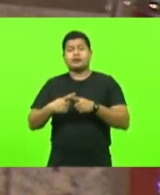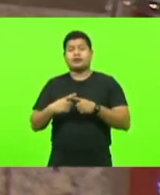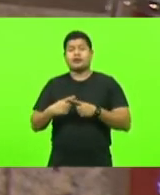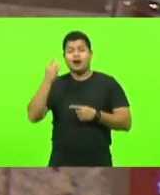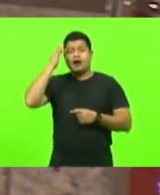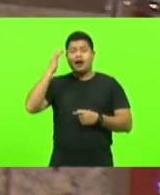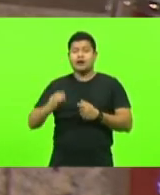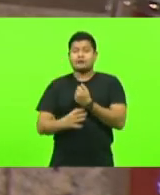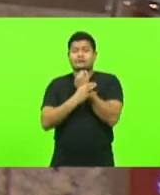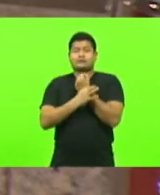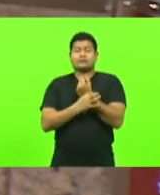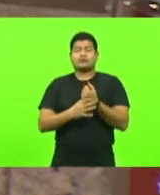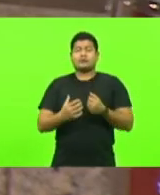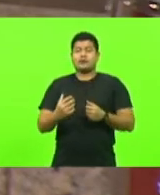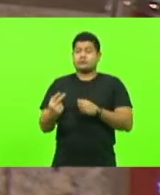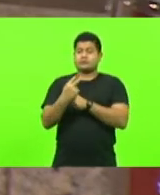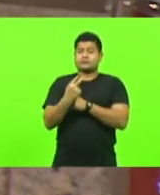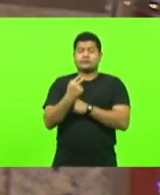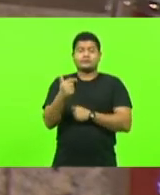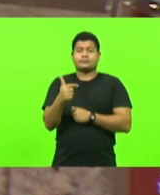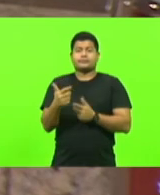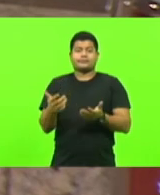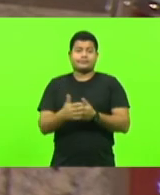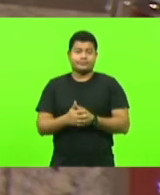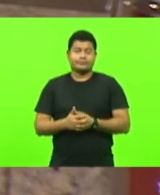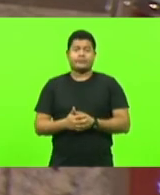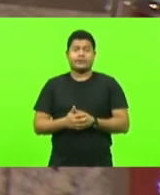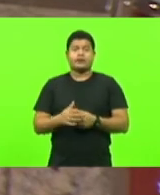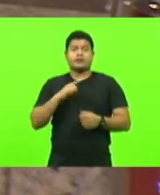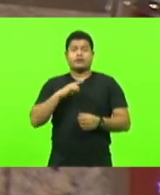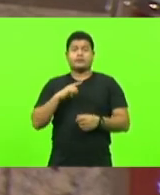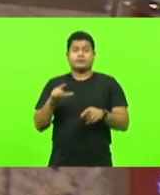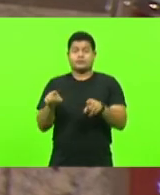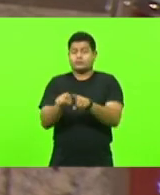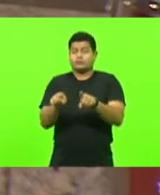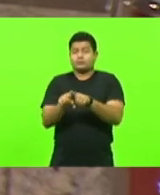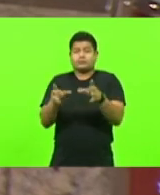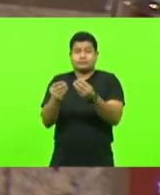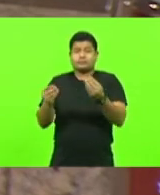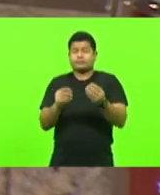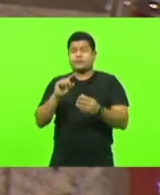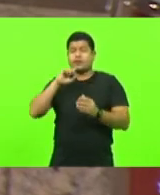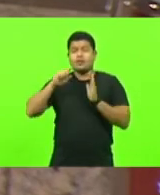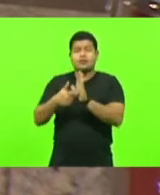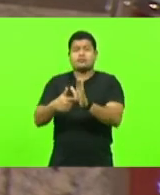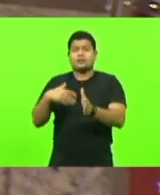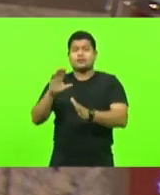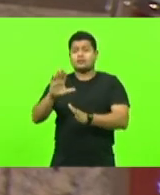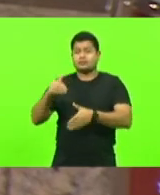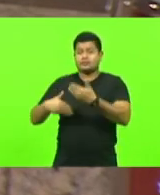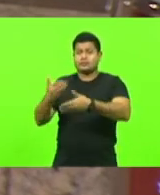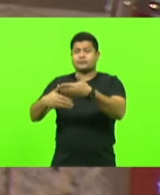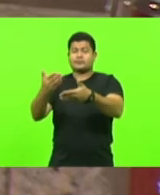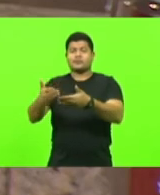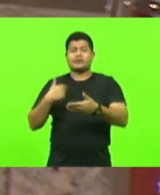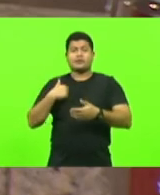não tem para onde ir nem como se manter também tem muitas que denunciam mas depois não levam adiante o processo justamente porque não